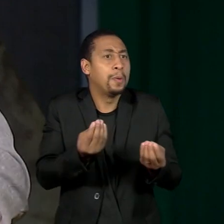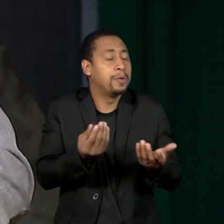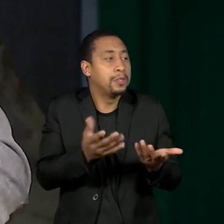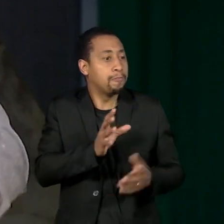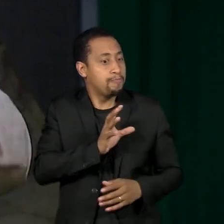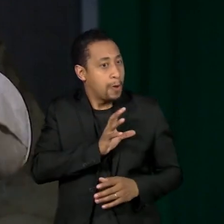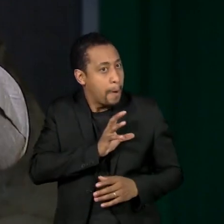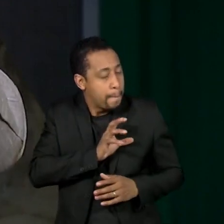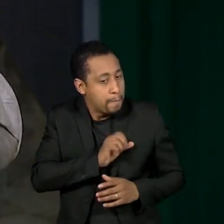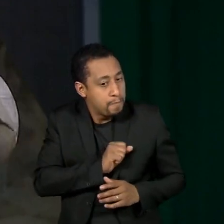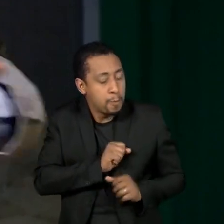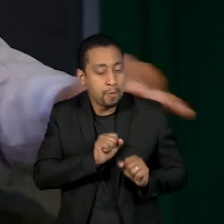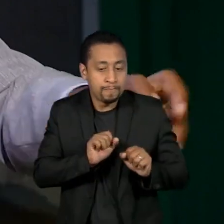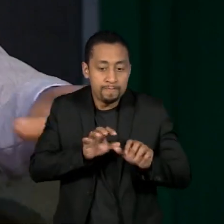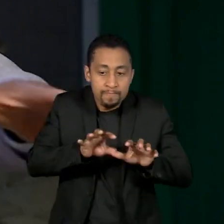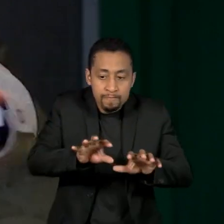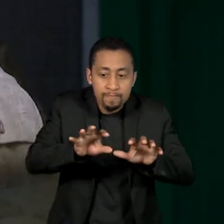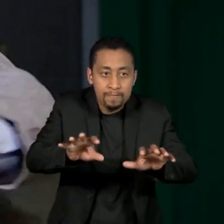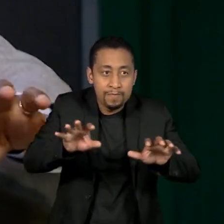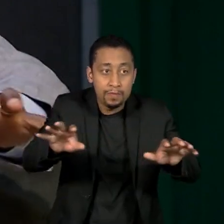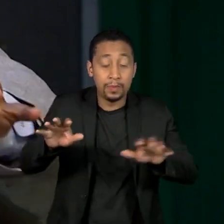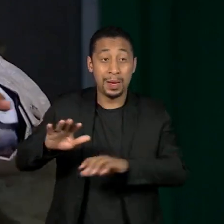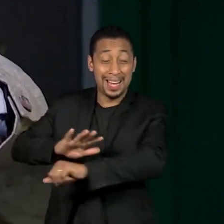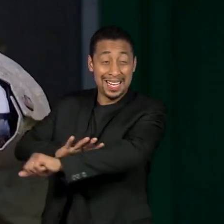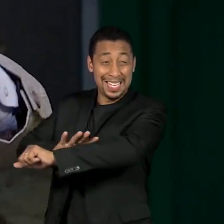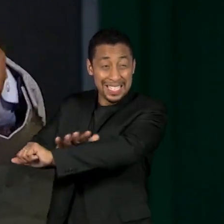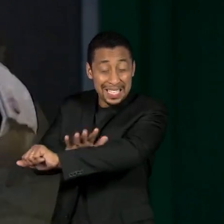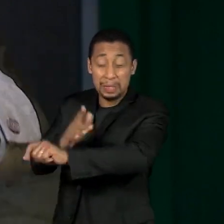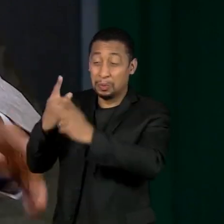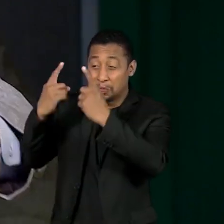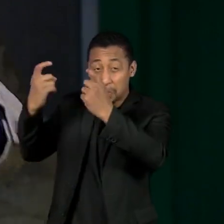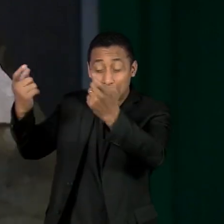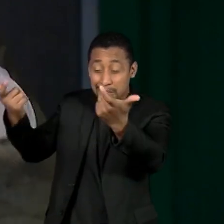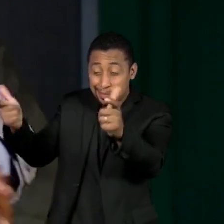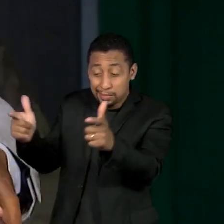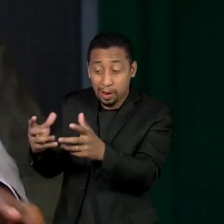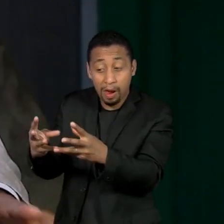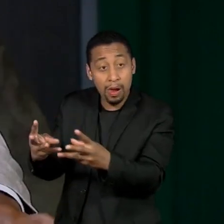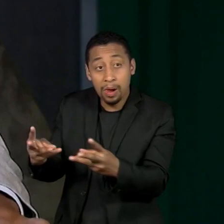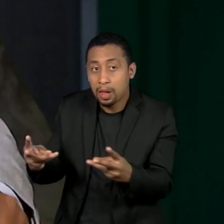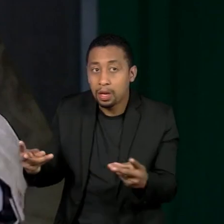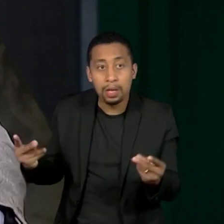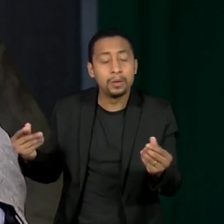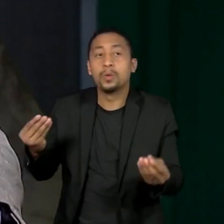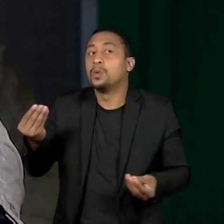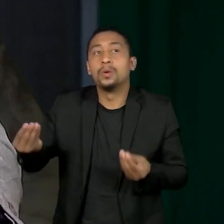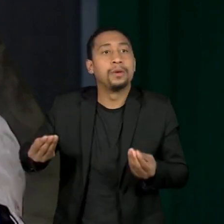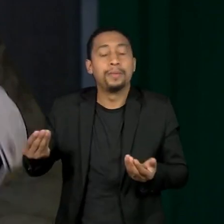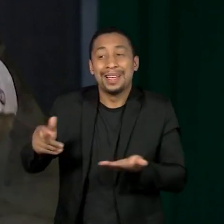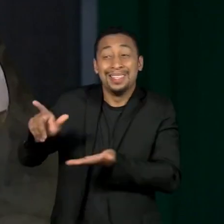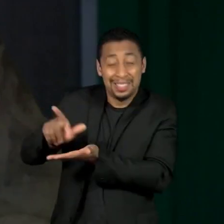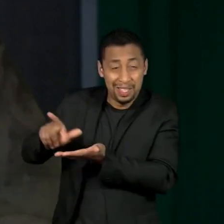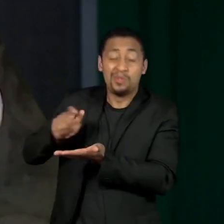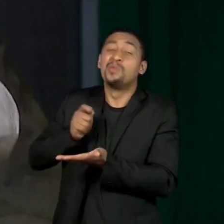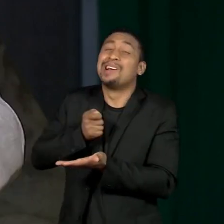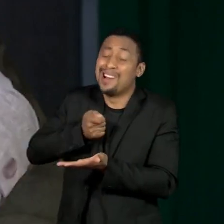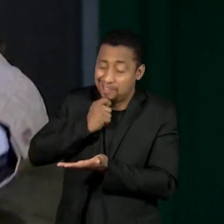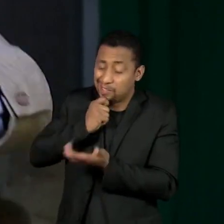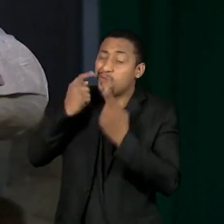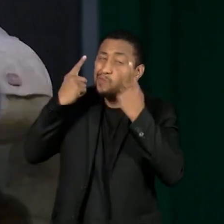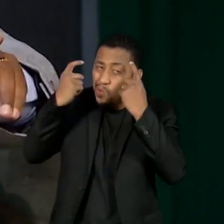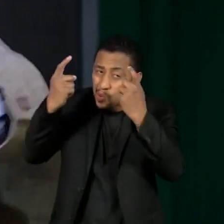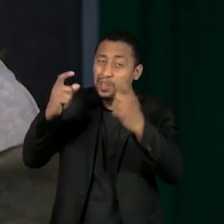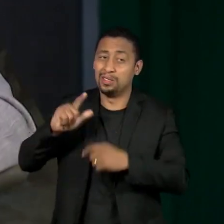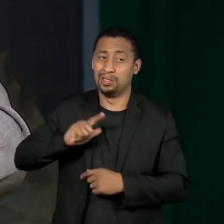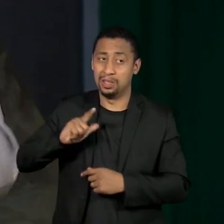amor, né, para a gente tirar esses resquícios que ainda estão dentro da literatura na atualidade e construir esse